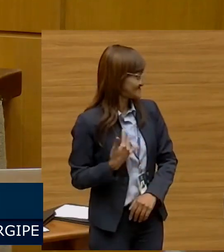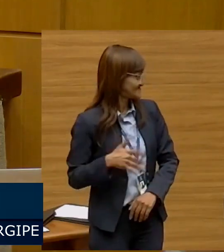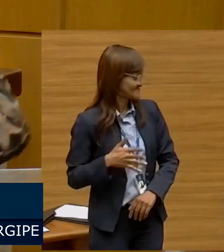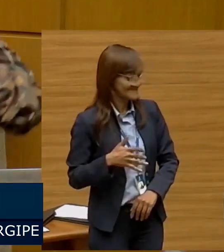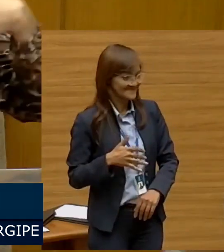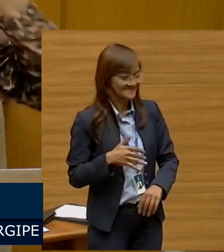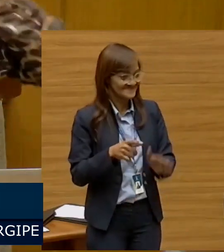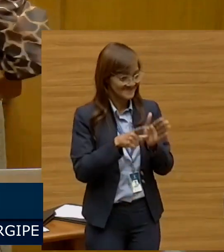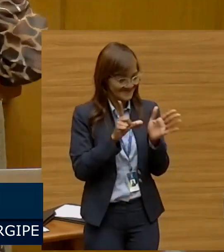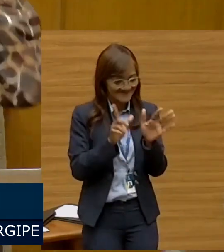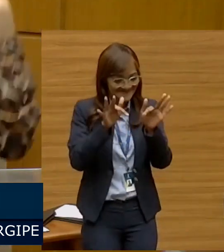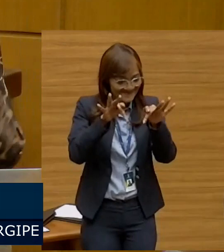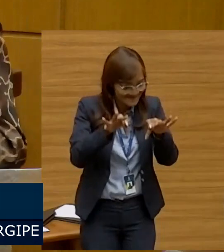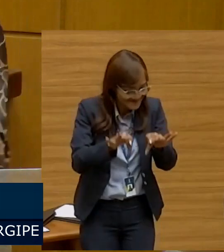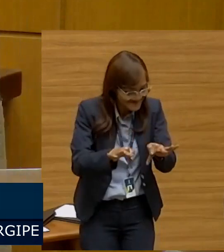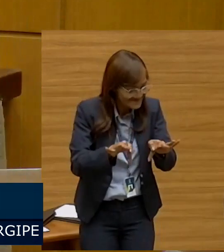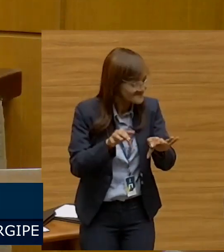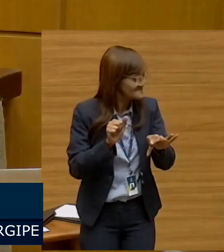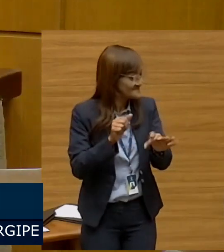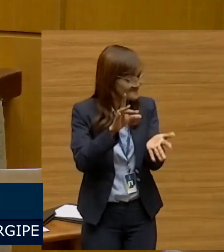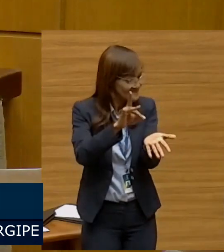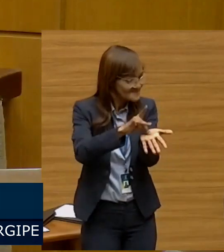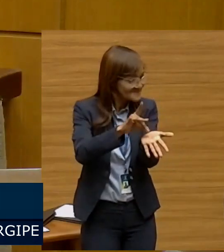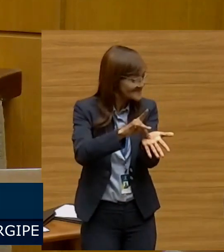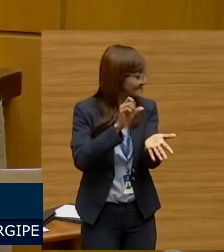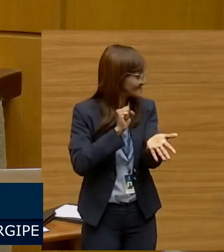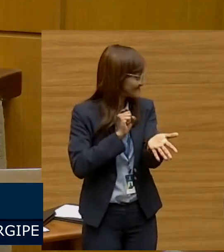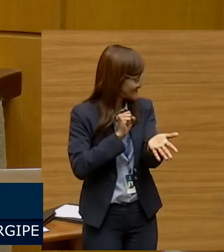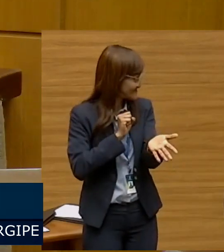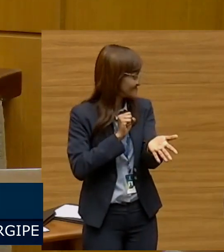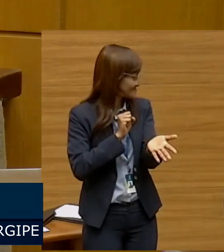Para finalizar mesmo, né,